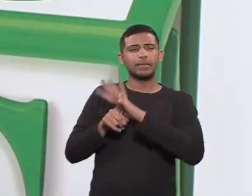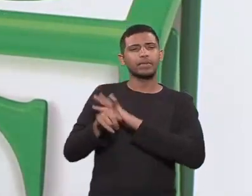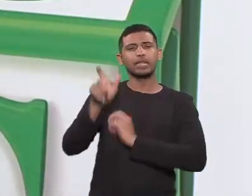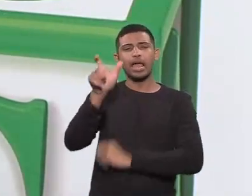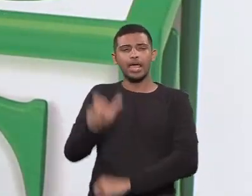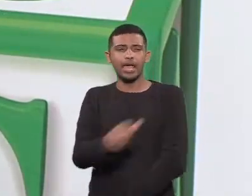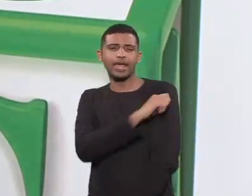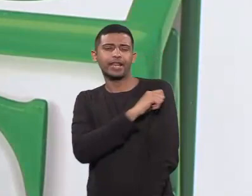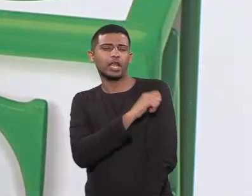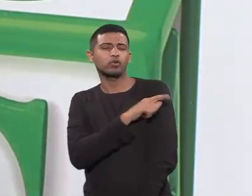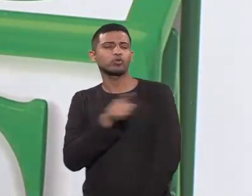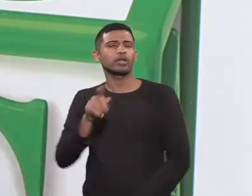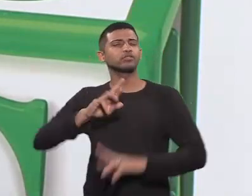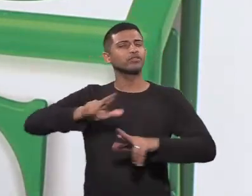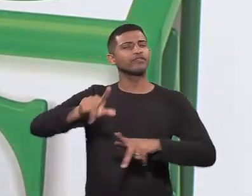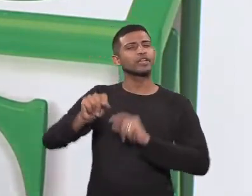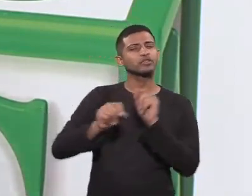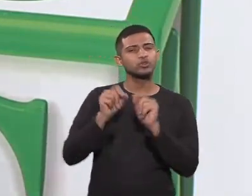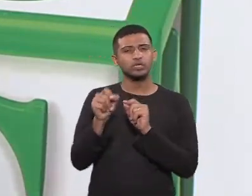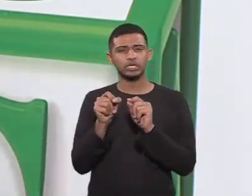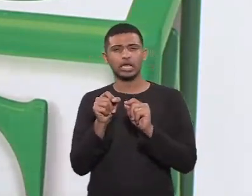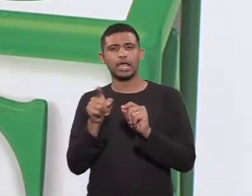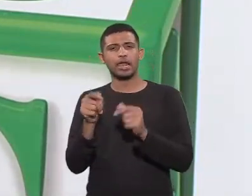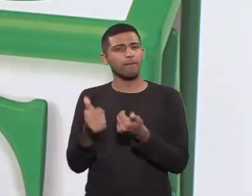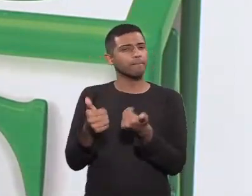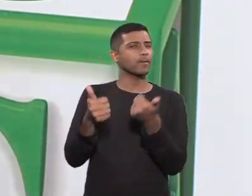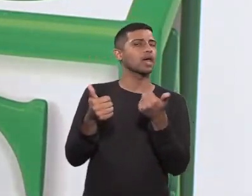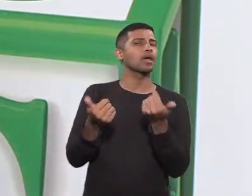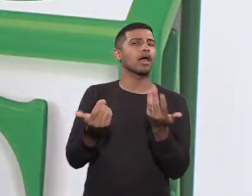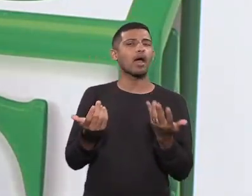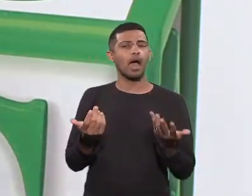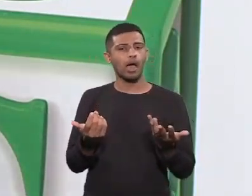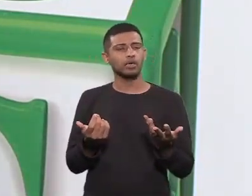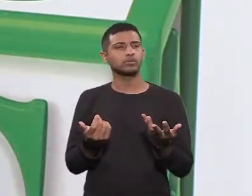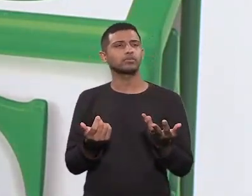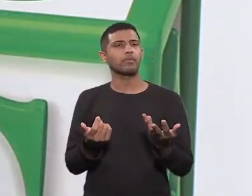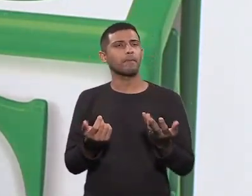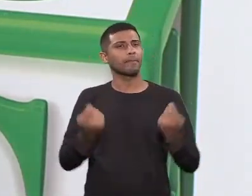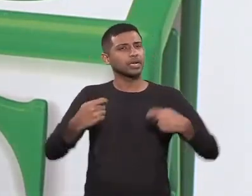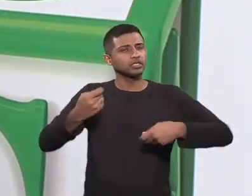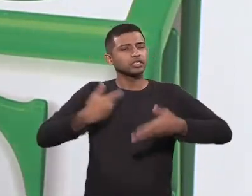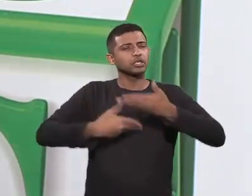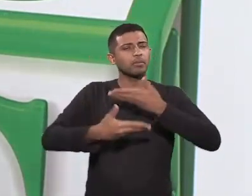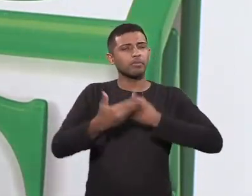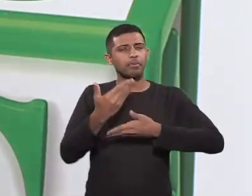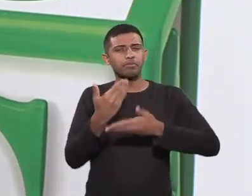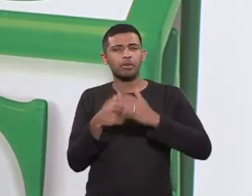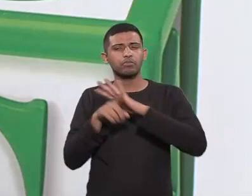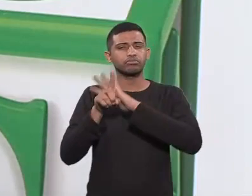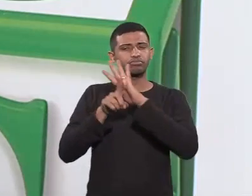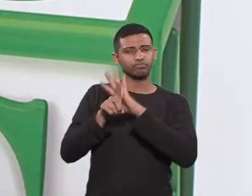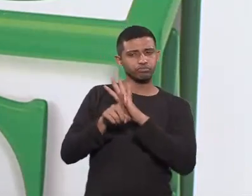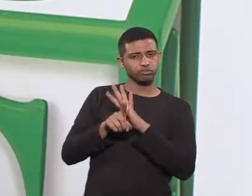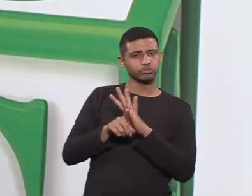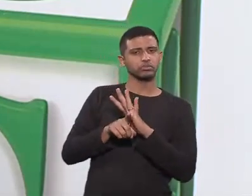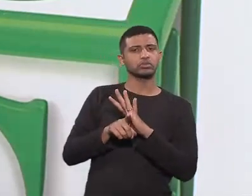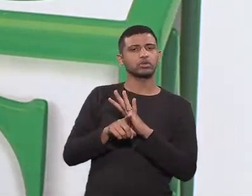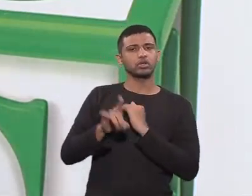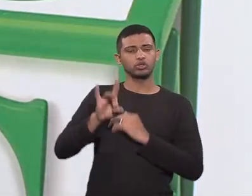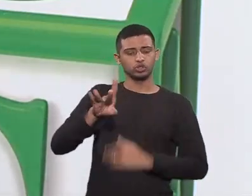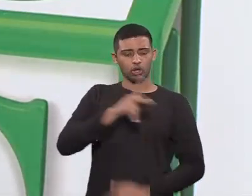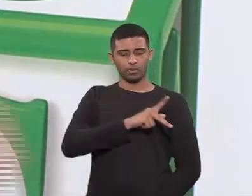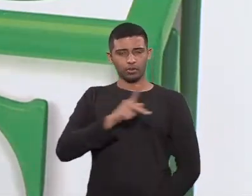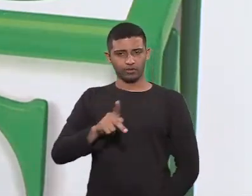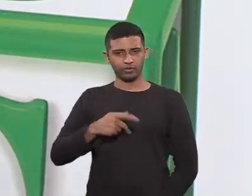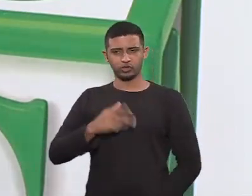é o aluno, qual é a peculiaridade, qual é a particularidade que ele tem, isso tudo tem que envolver uma autoavaliação, quer dizer, não só